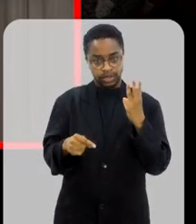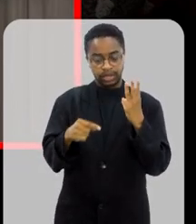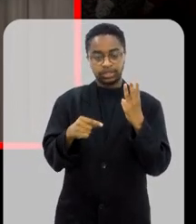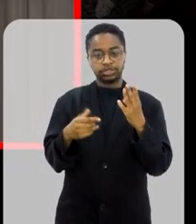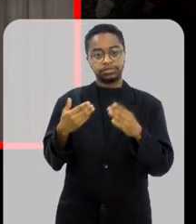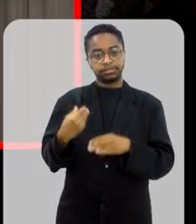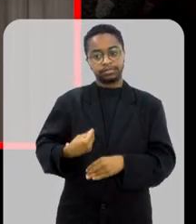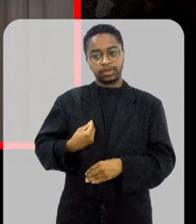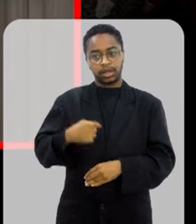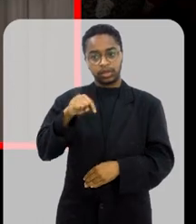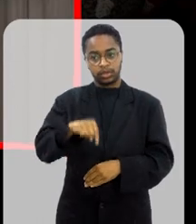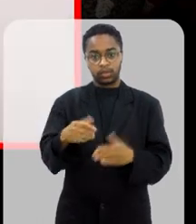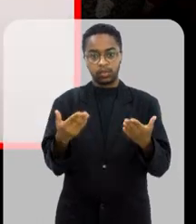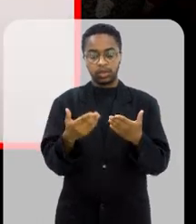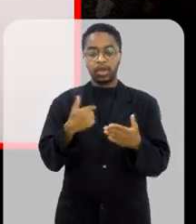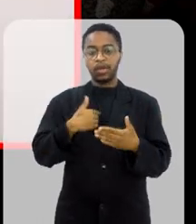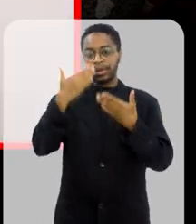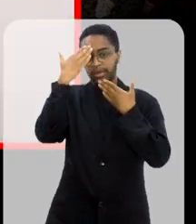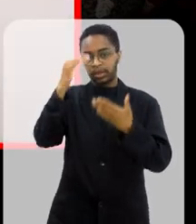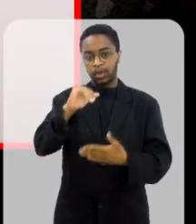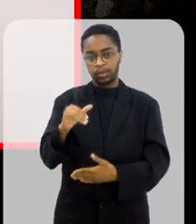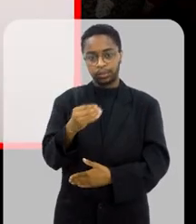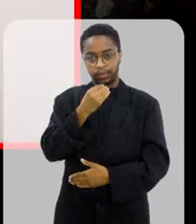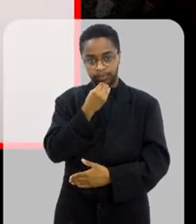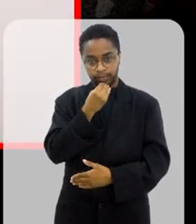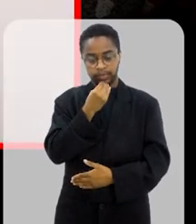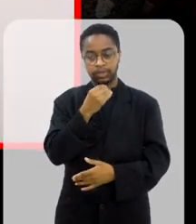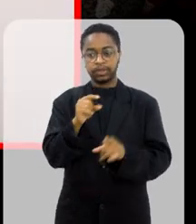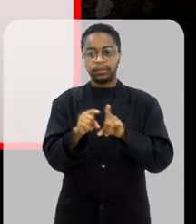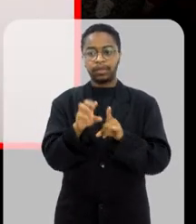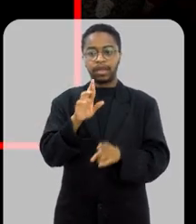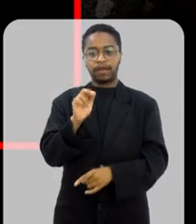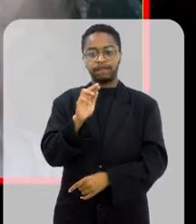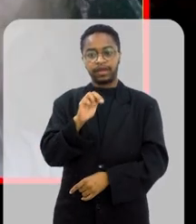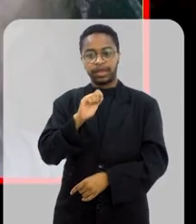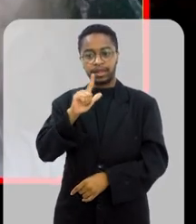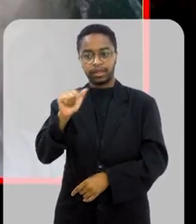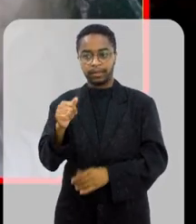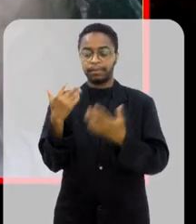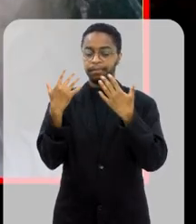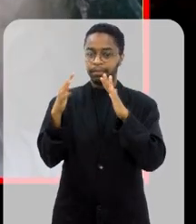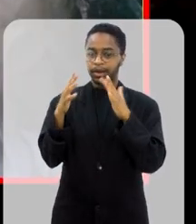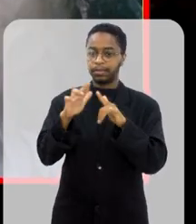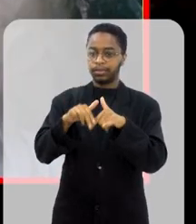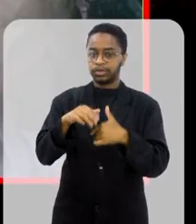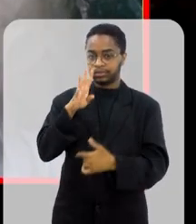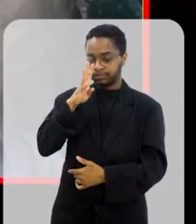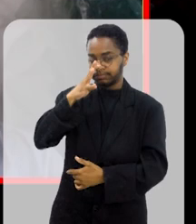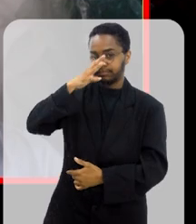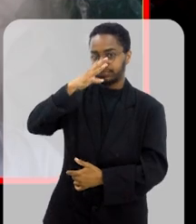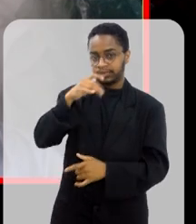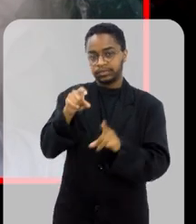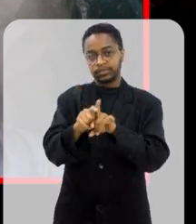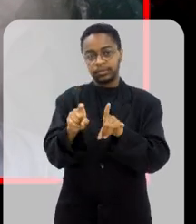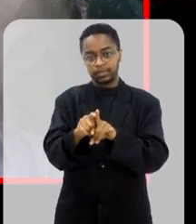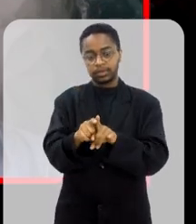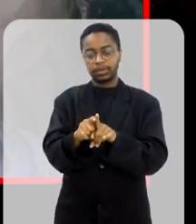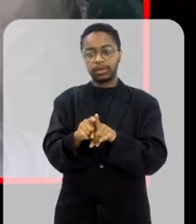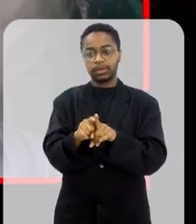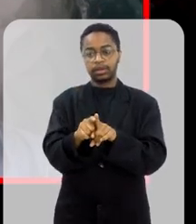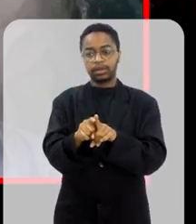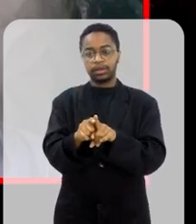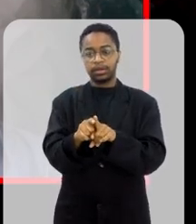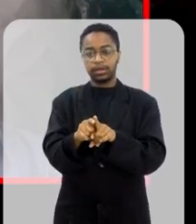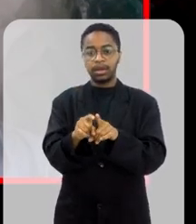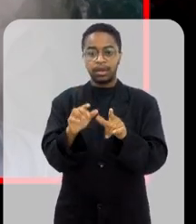Marco, Rafaela, deputado Bunir. Só quero agradecer a sua oportunidade. A Rafaela, parabenizar pela persistência dela,